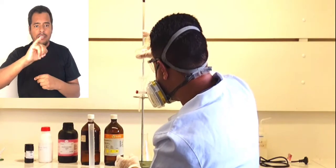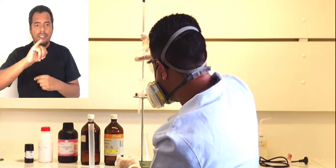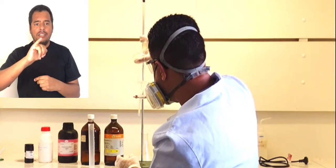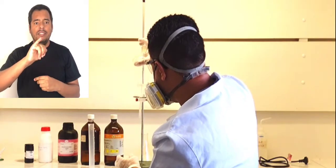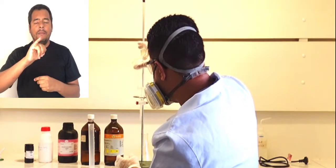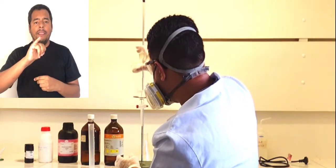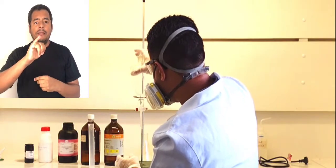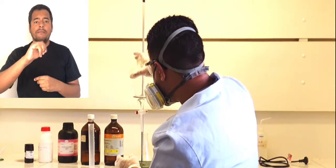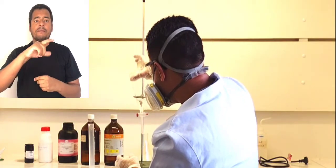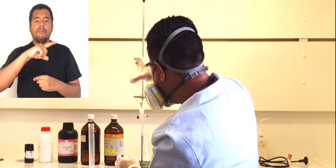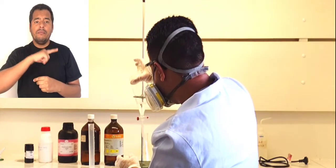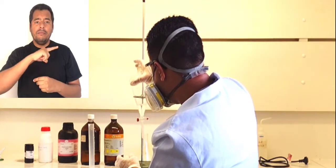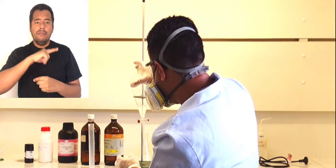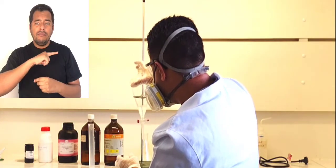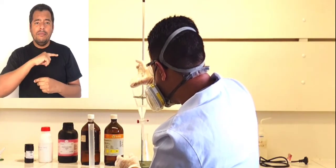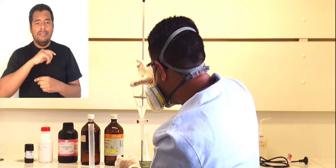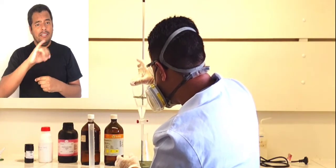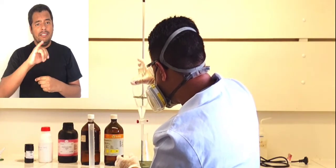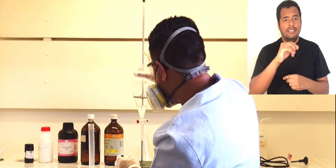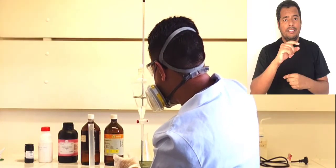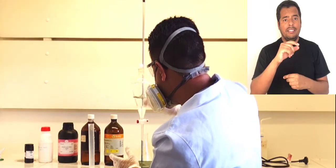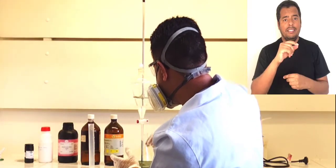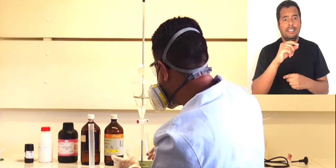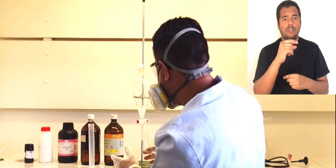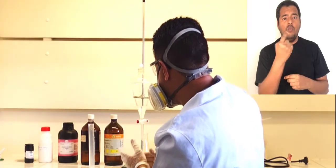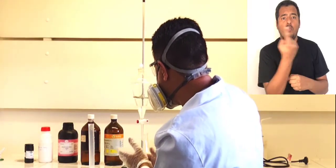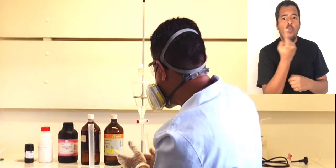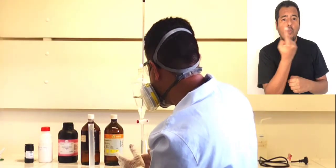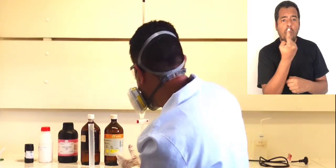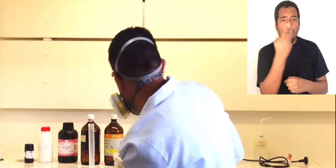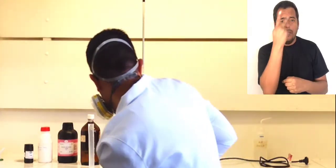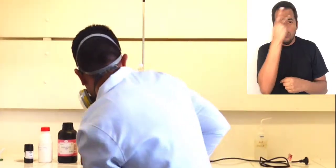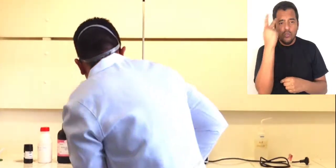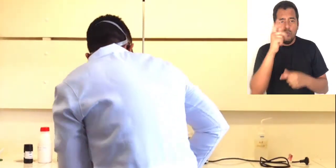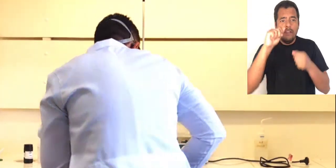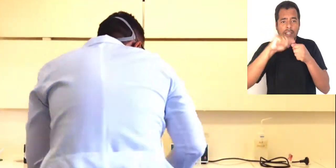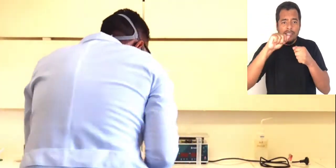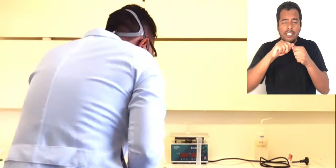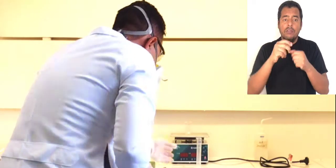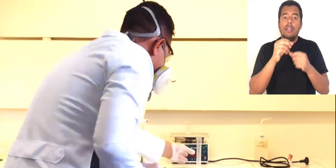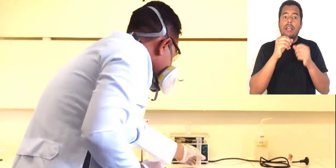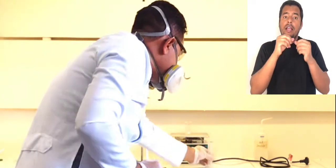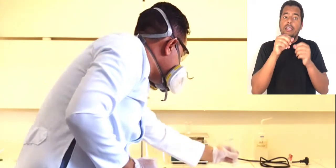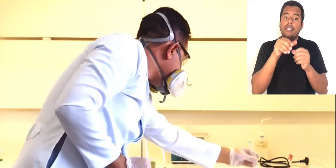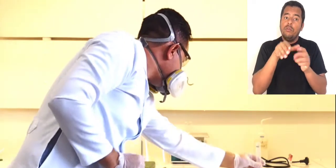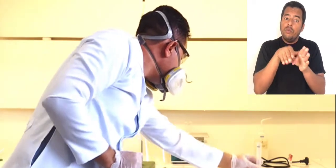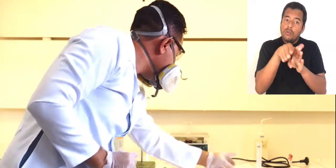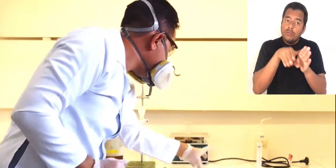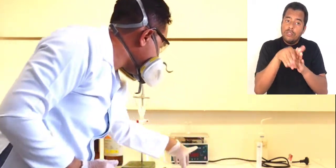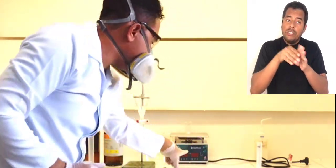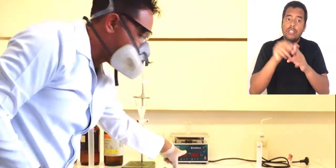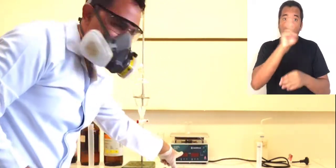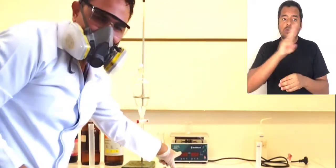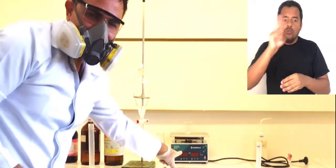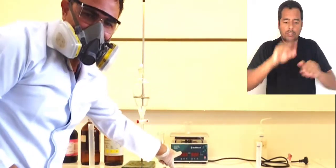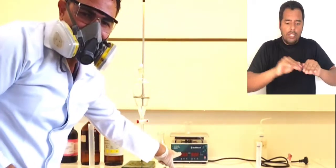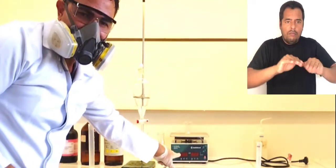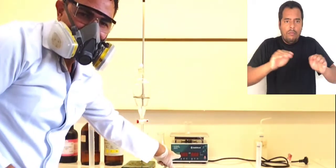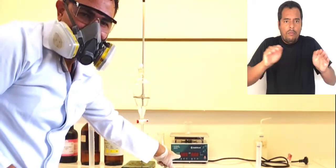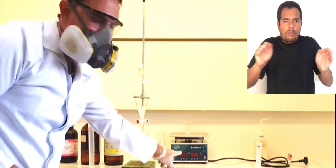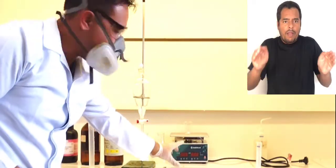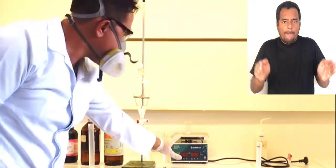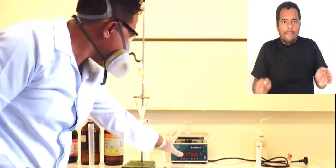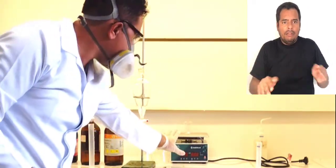podem optar, e aí eu indico vocês optarem também, por usar uma placa de